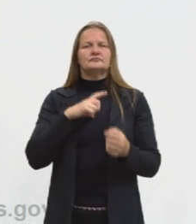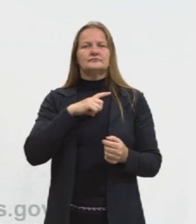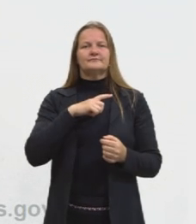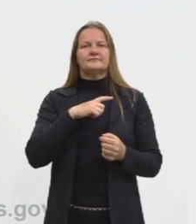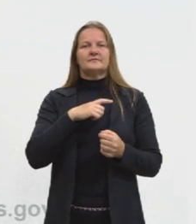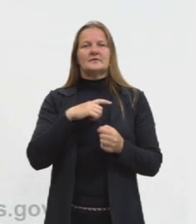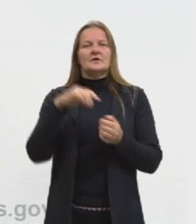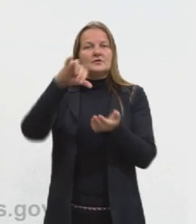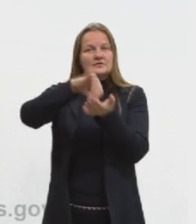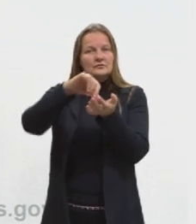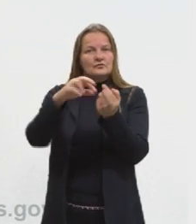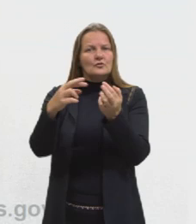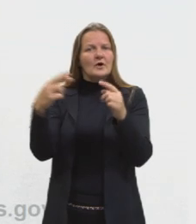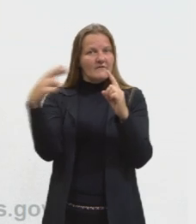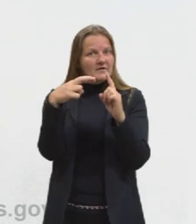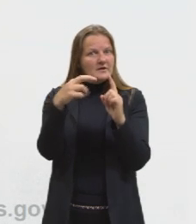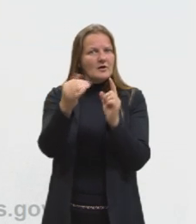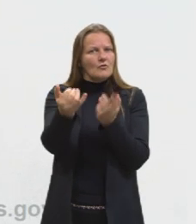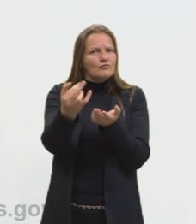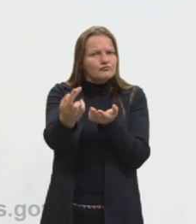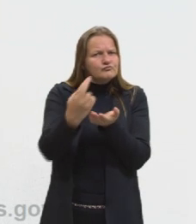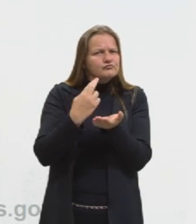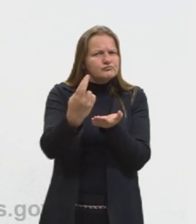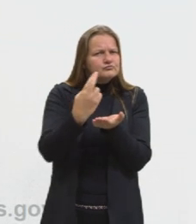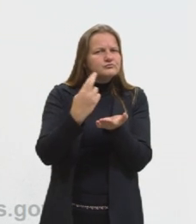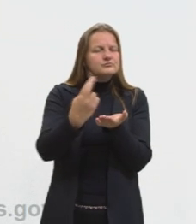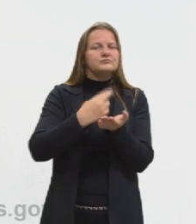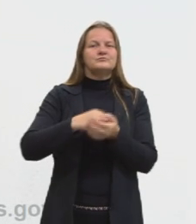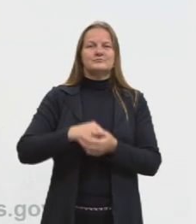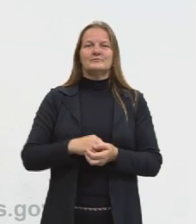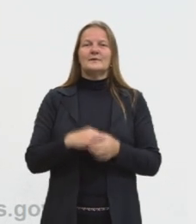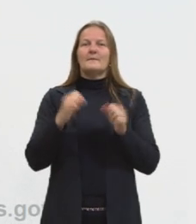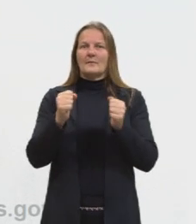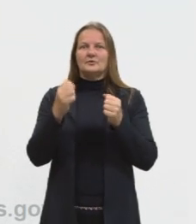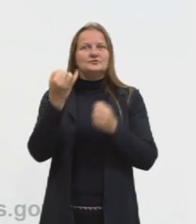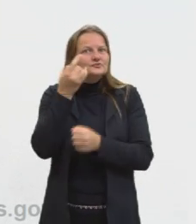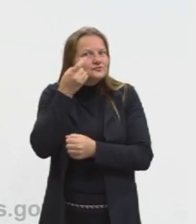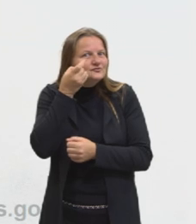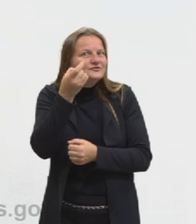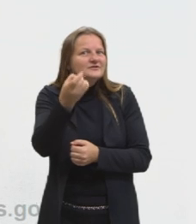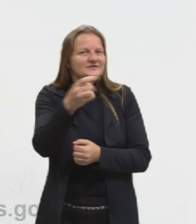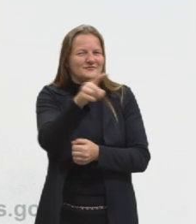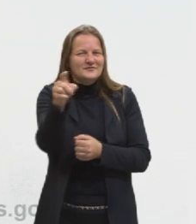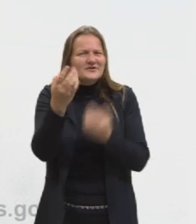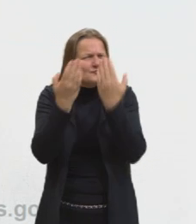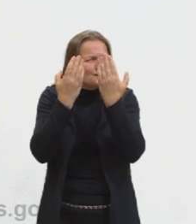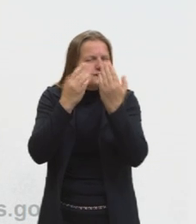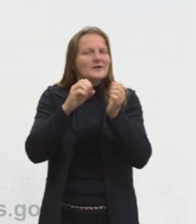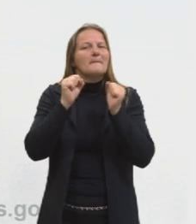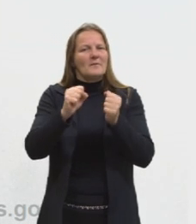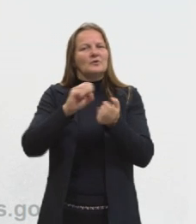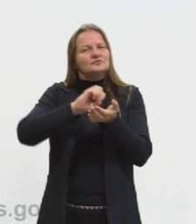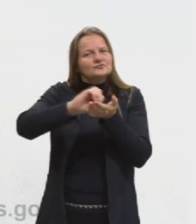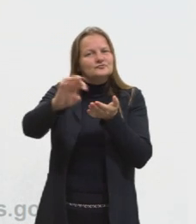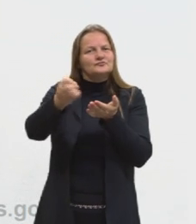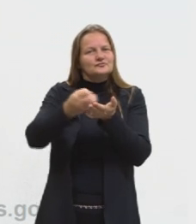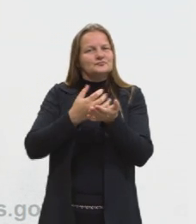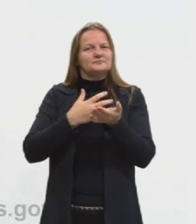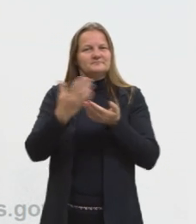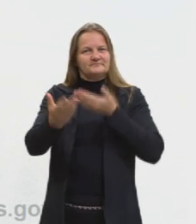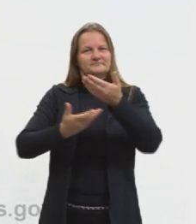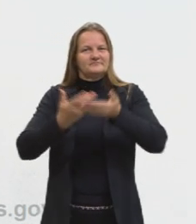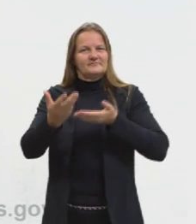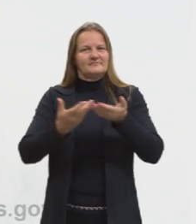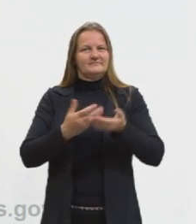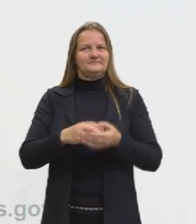o pessoal do centro de referência responde as dúvidas certa muito interessante se você também tiver alguma dúvida enfim você também